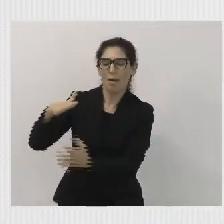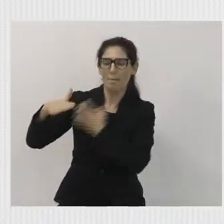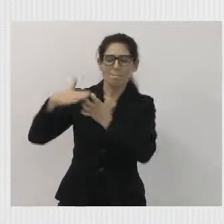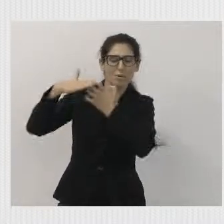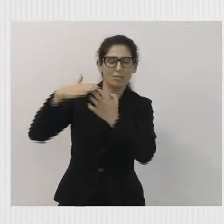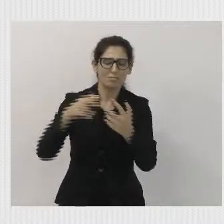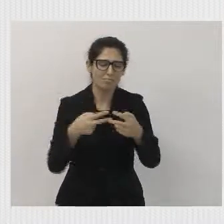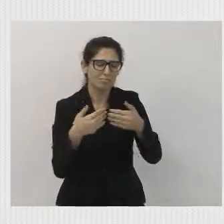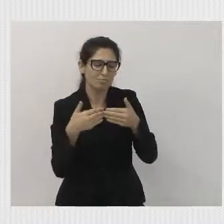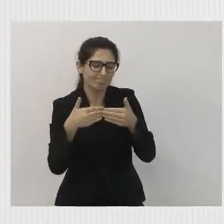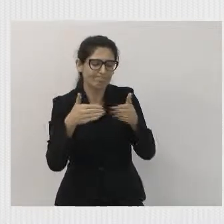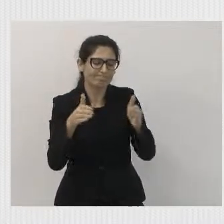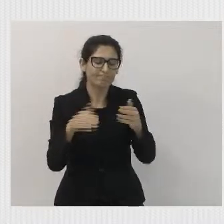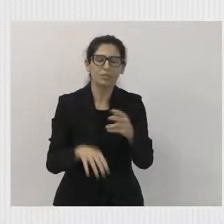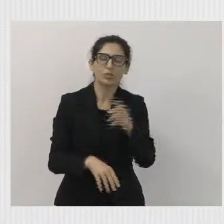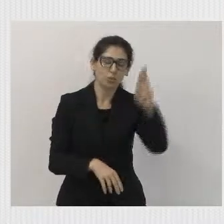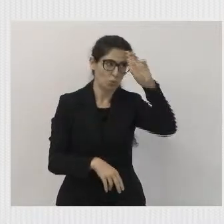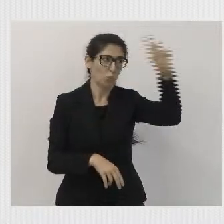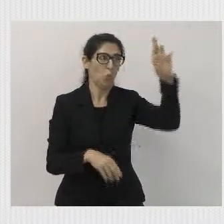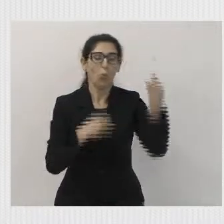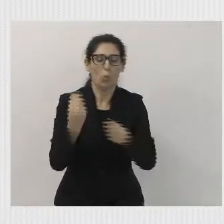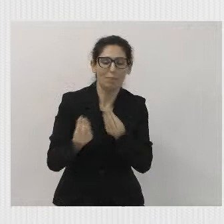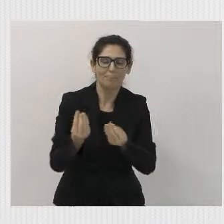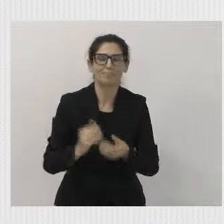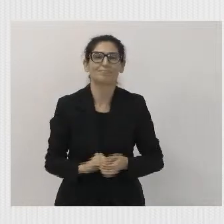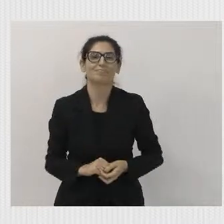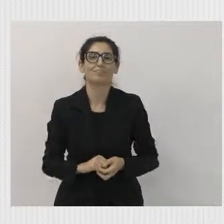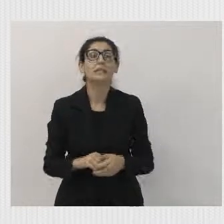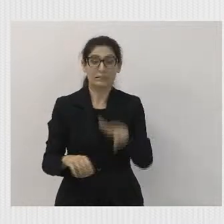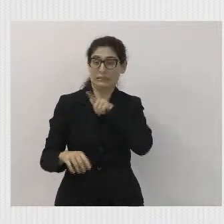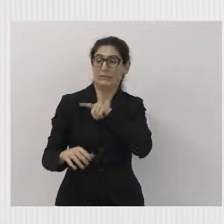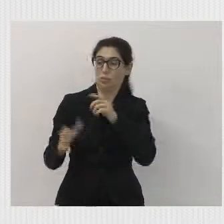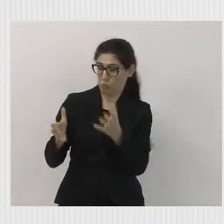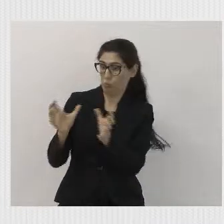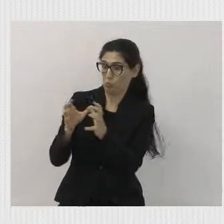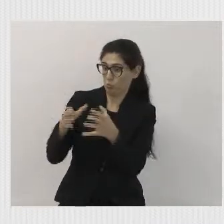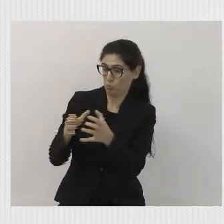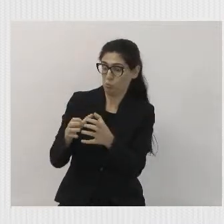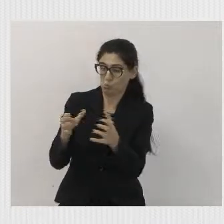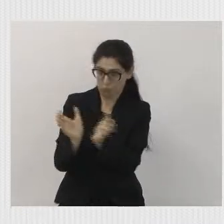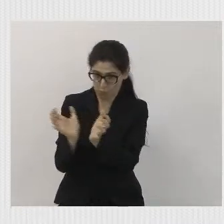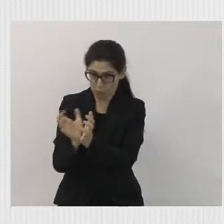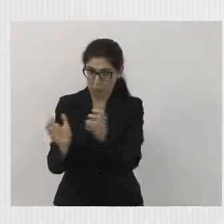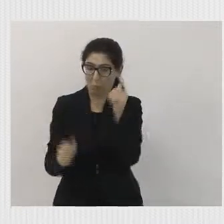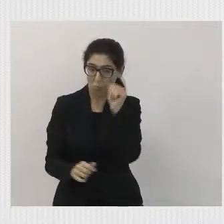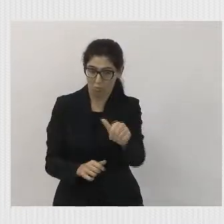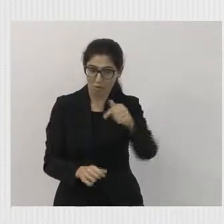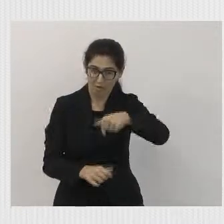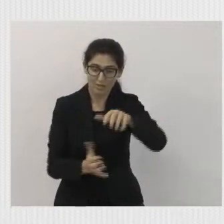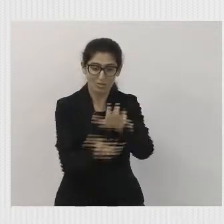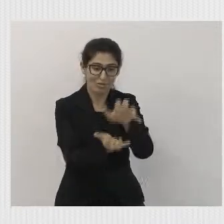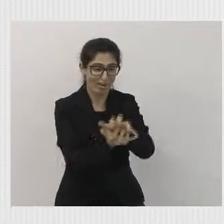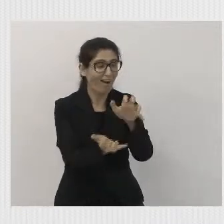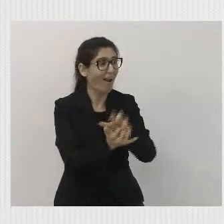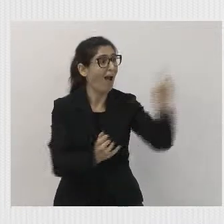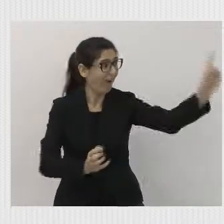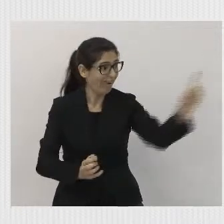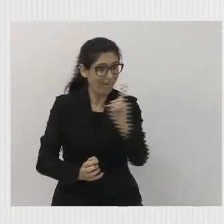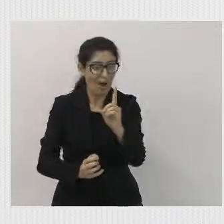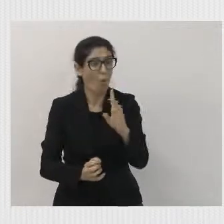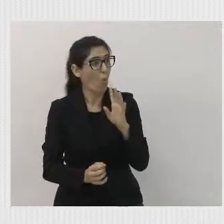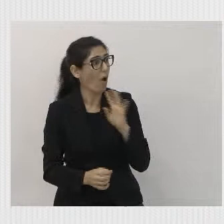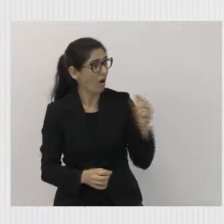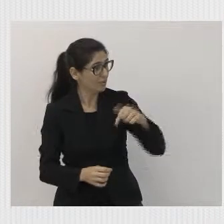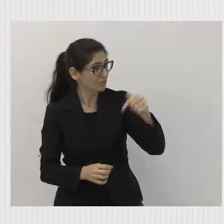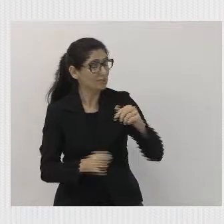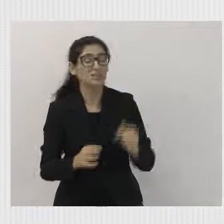eu coloquei para ele aqui que nós temos um grupo de mulheres empreendedoras, ele ficou muito interessado, então ele vai vir, o próprio presidente do SEBRAE, fazer